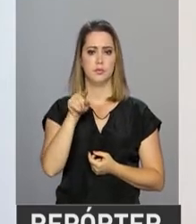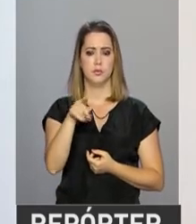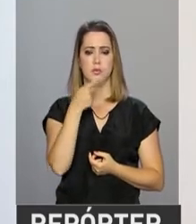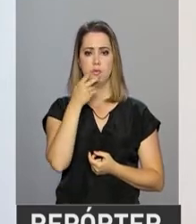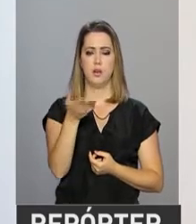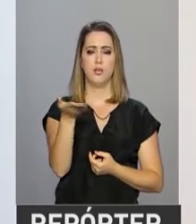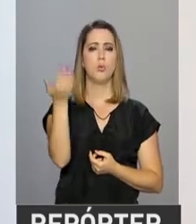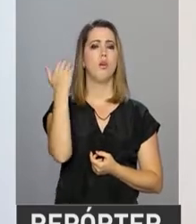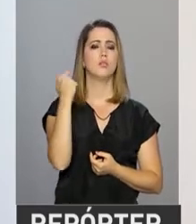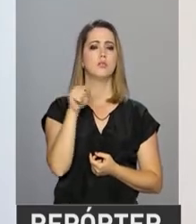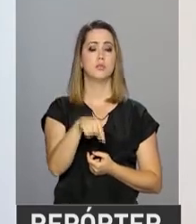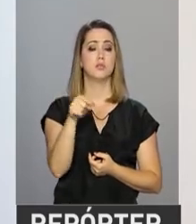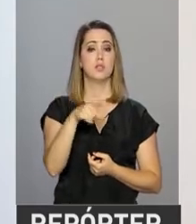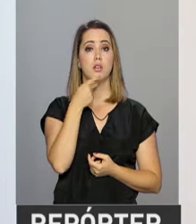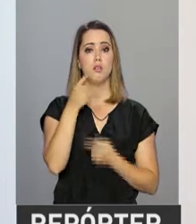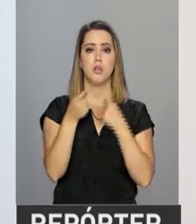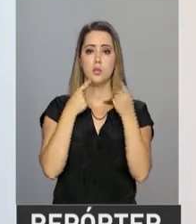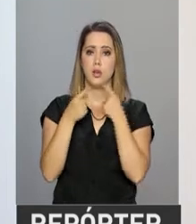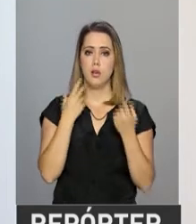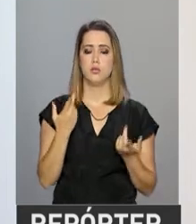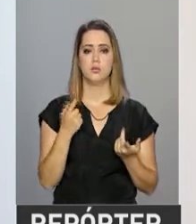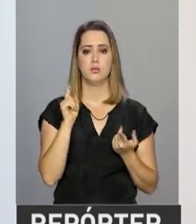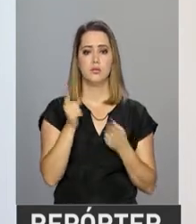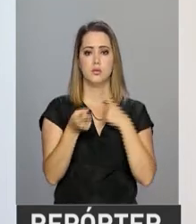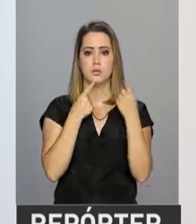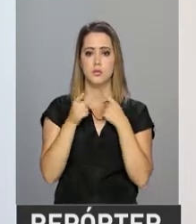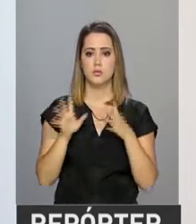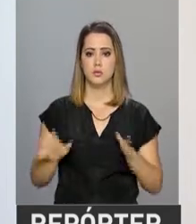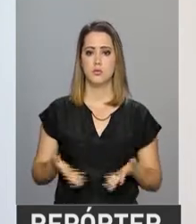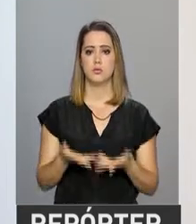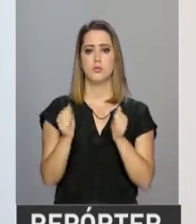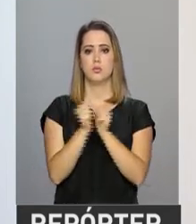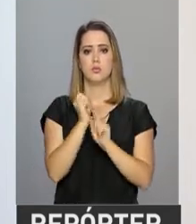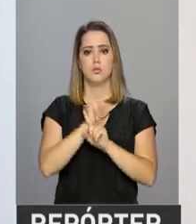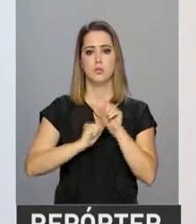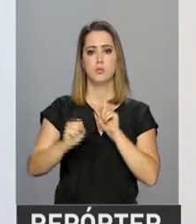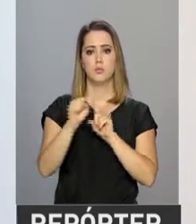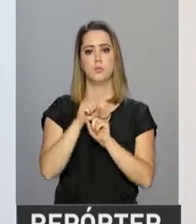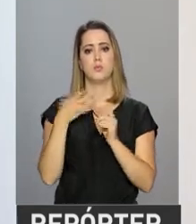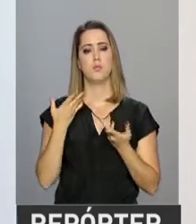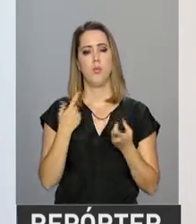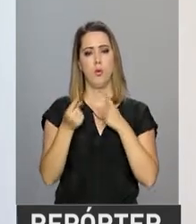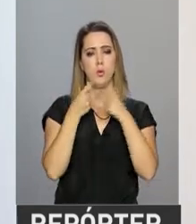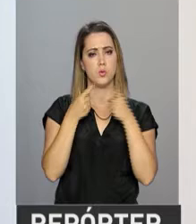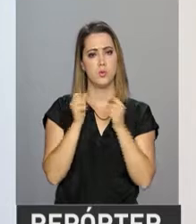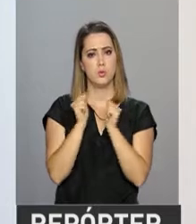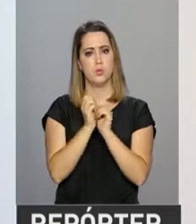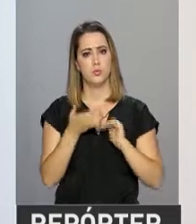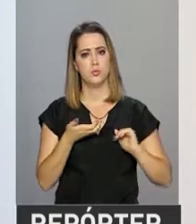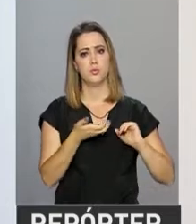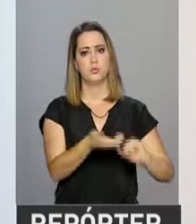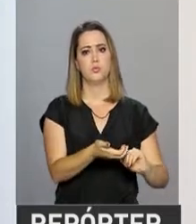mencionado aqui que é o diálogo mas o diálogo intenso com a sociedade um diálogo intenso com o congresso